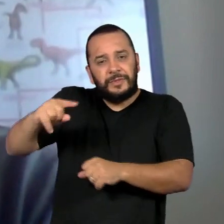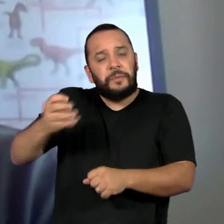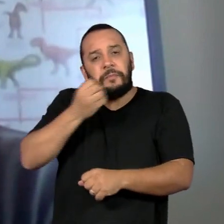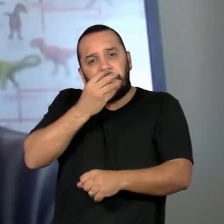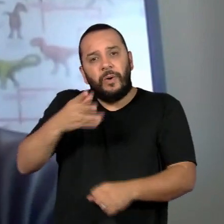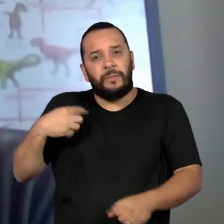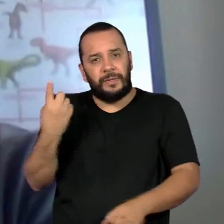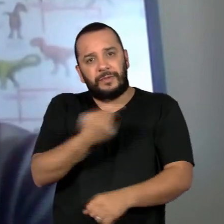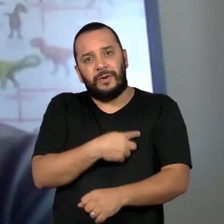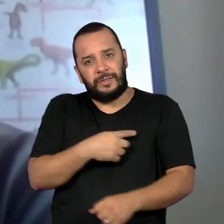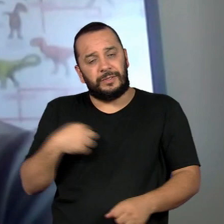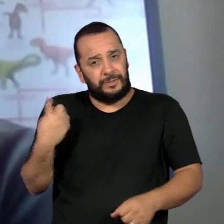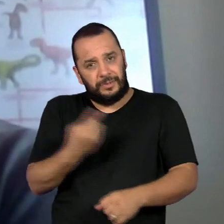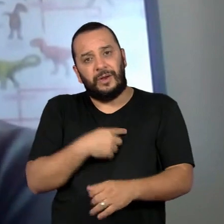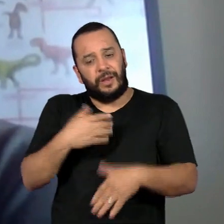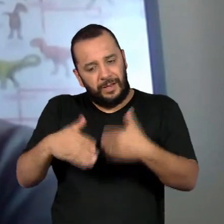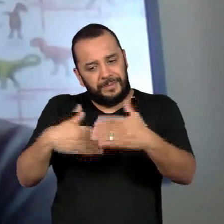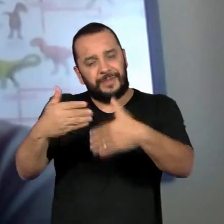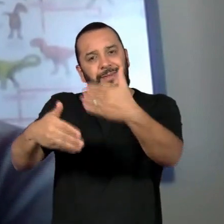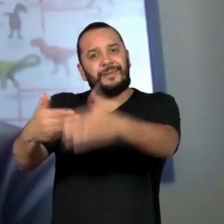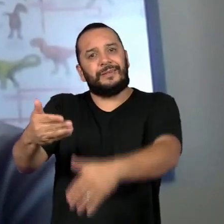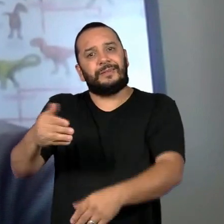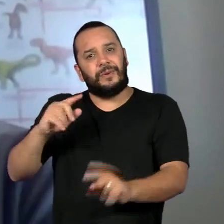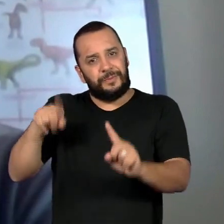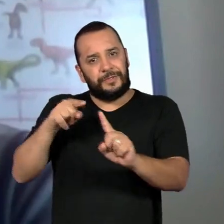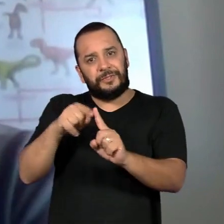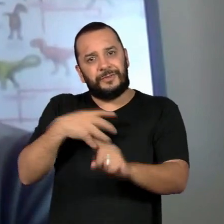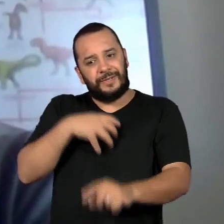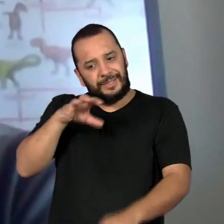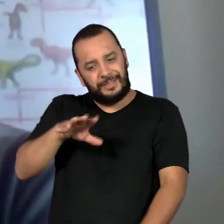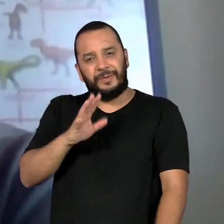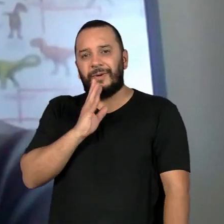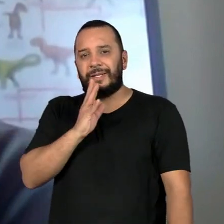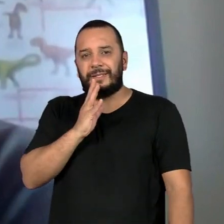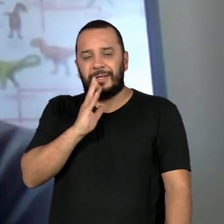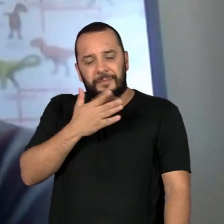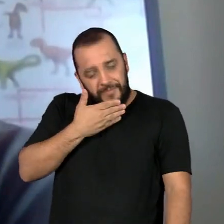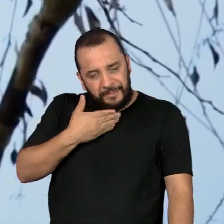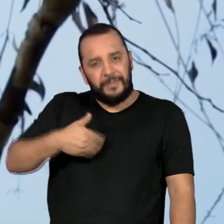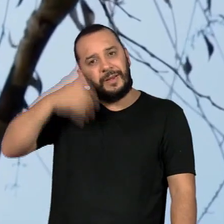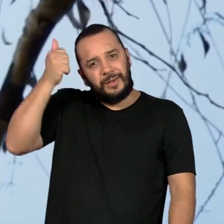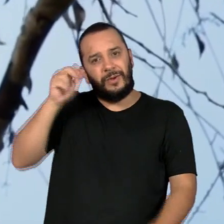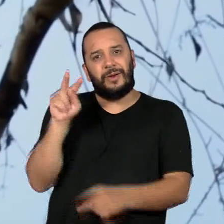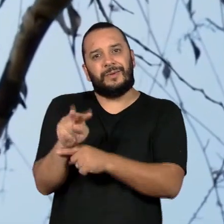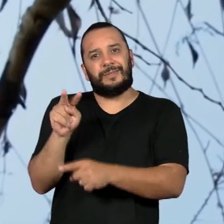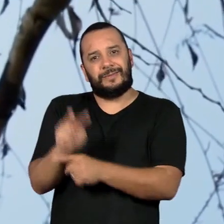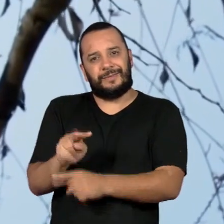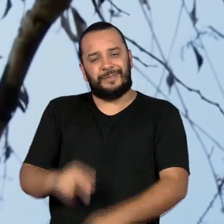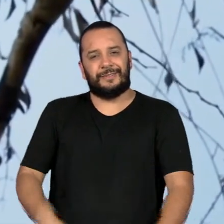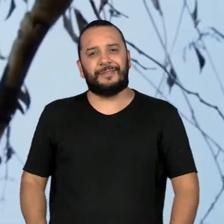está caminhando aí nessa direção, com esse objetivo de conhecer melhor para poder conservar esse patrimônio.